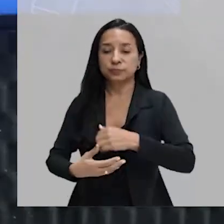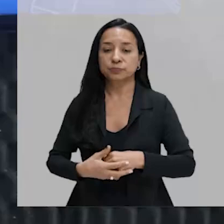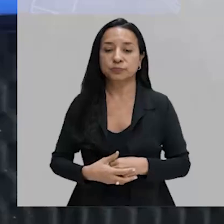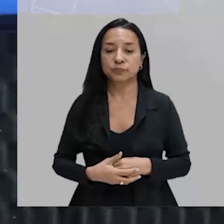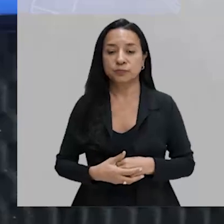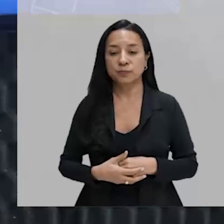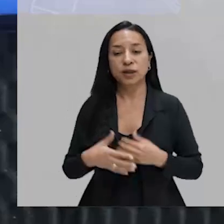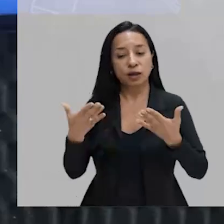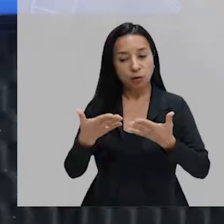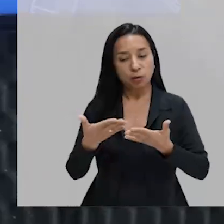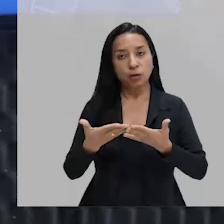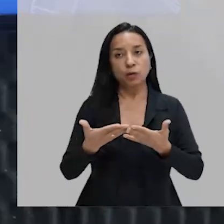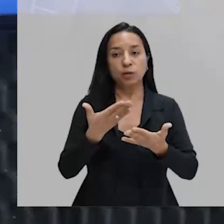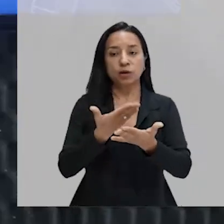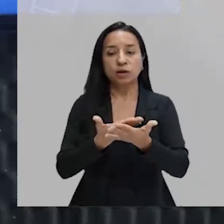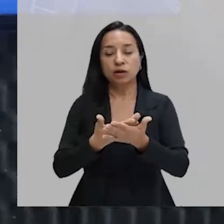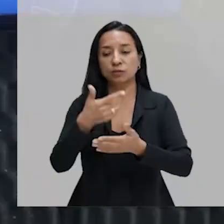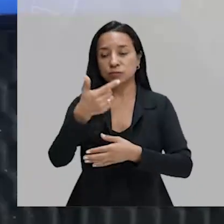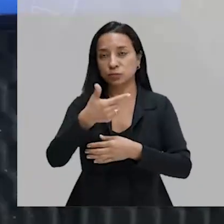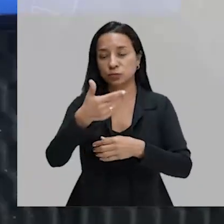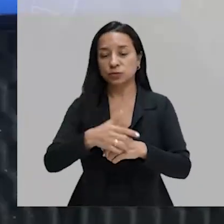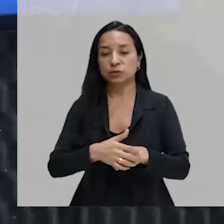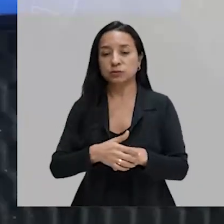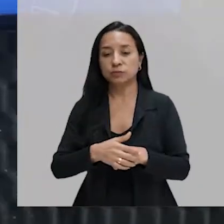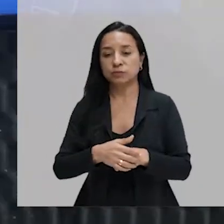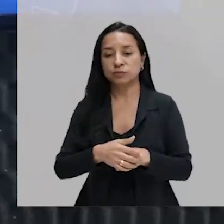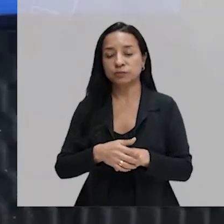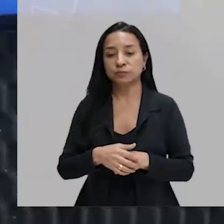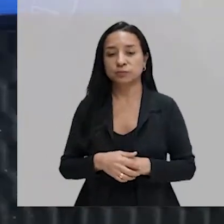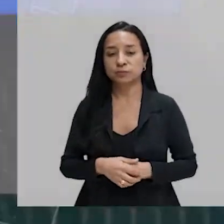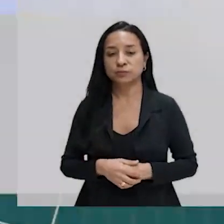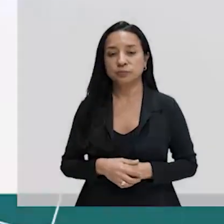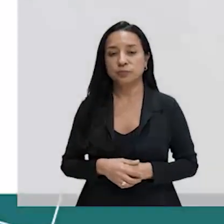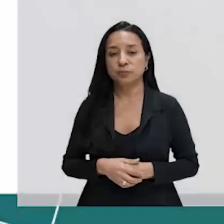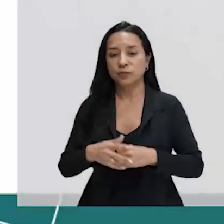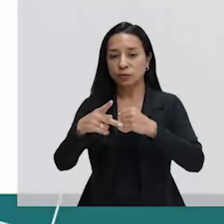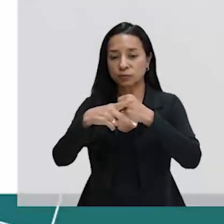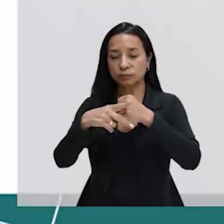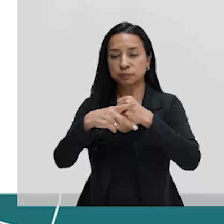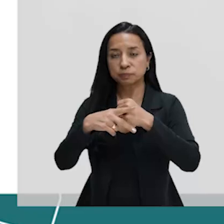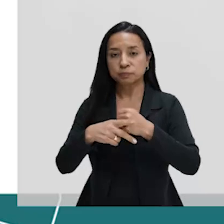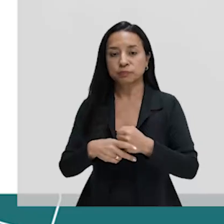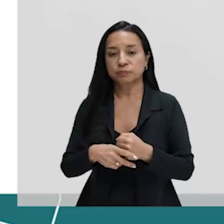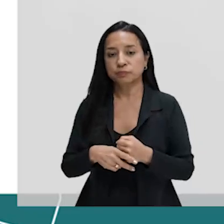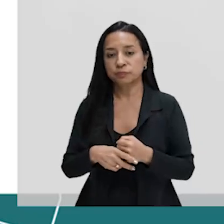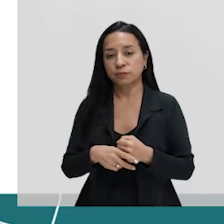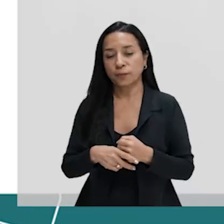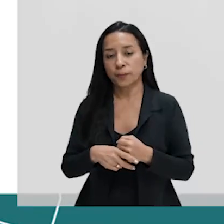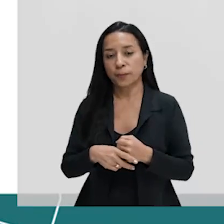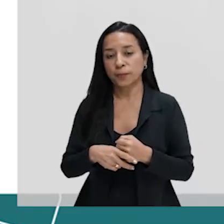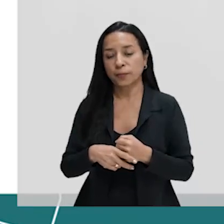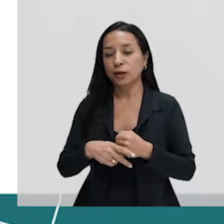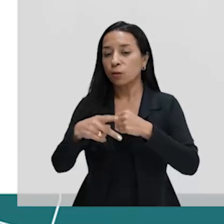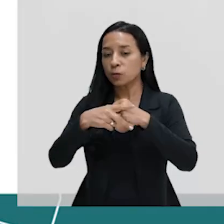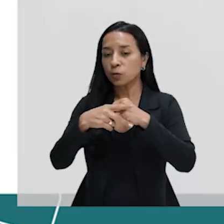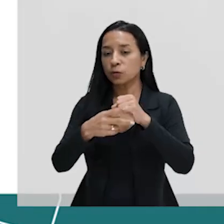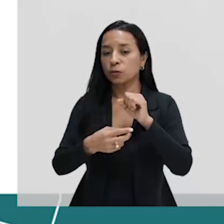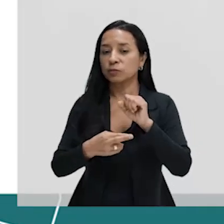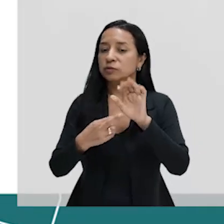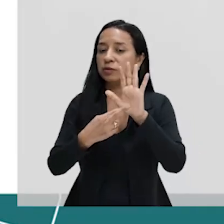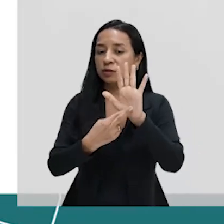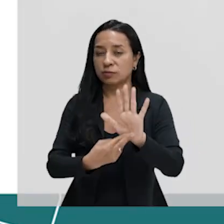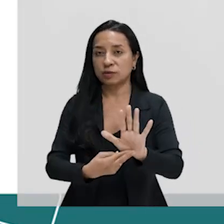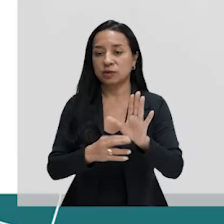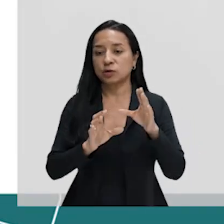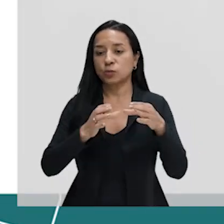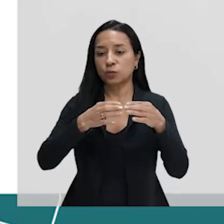aula 2, sobre pronome. Então, vamos lá continuar. Pronome. Os pronomes representam a classe